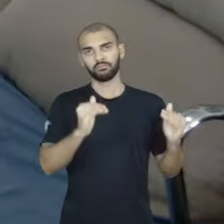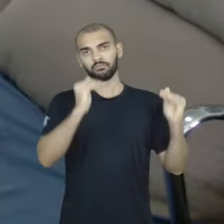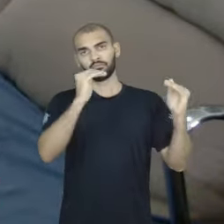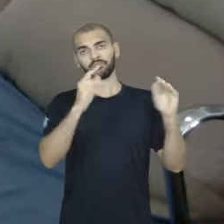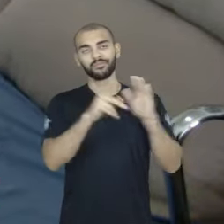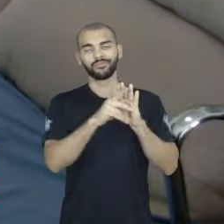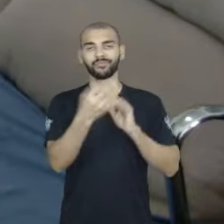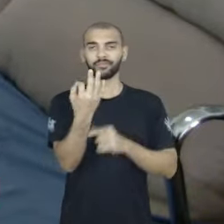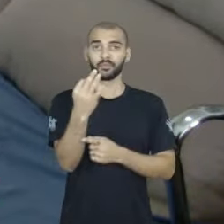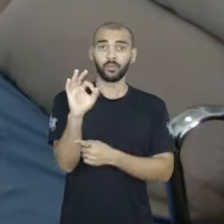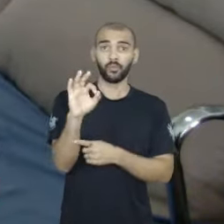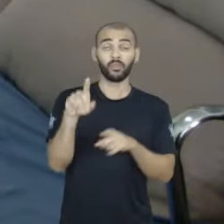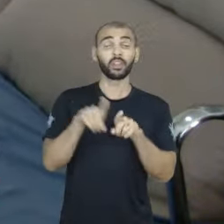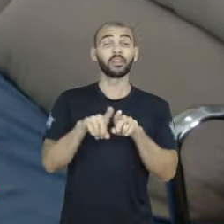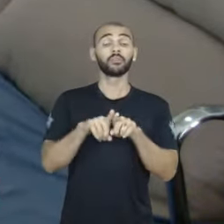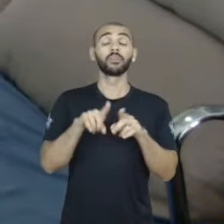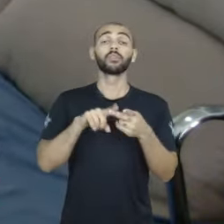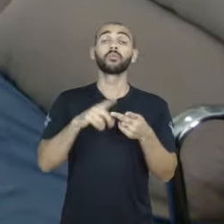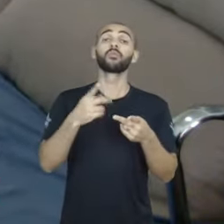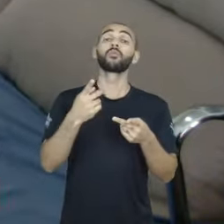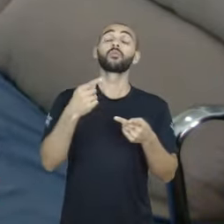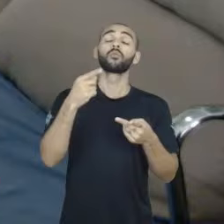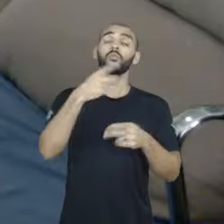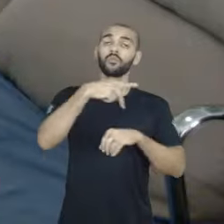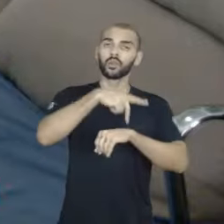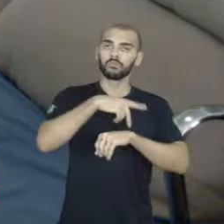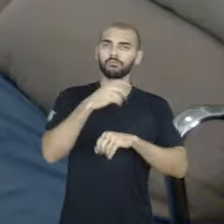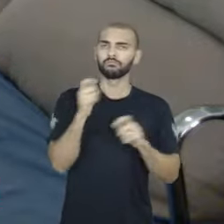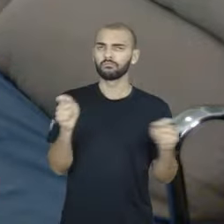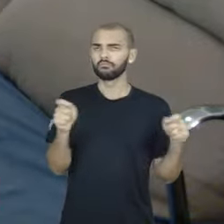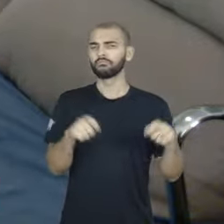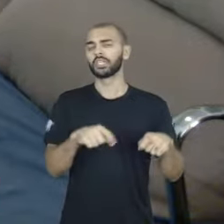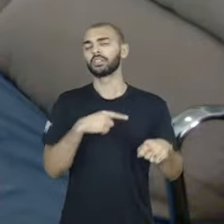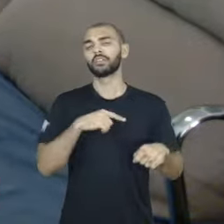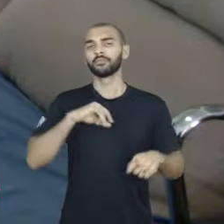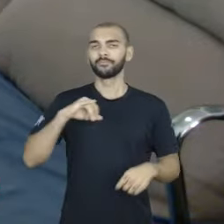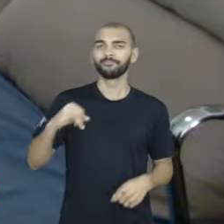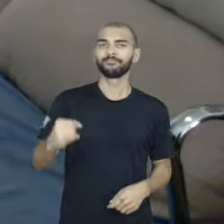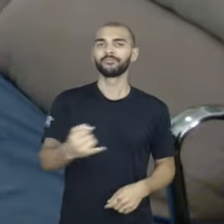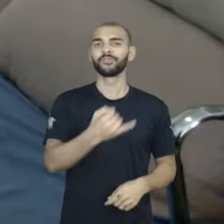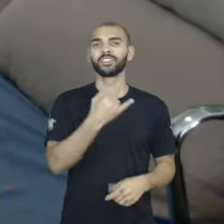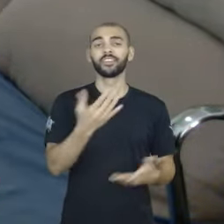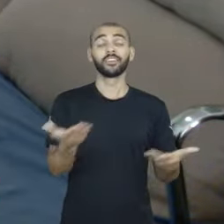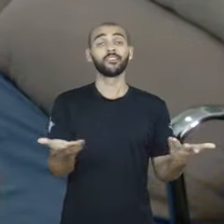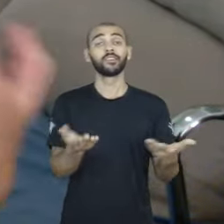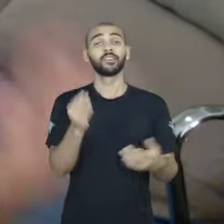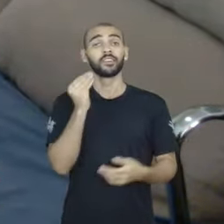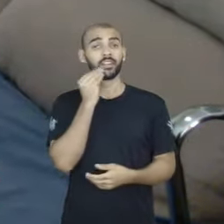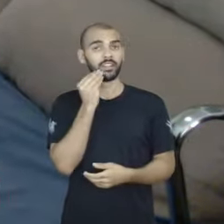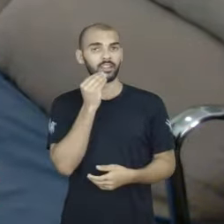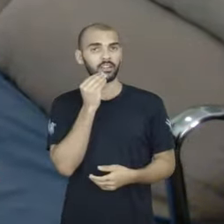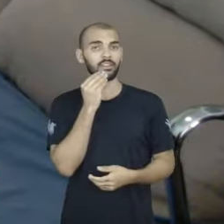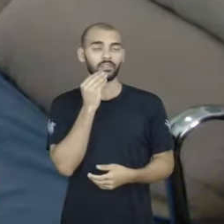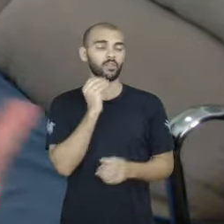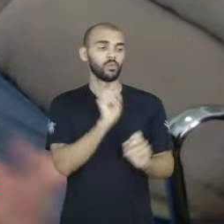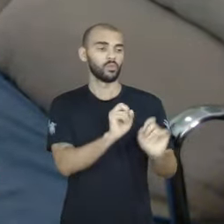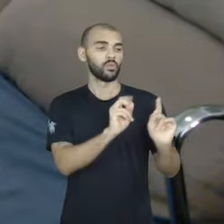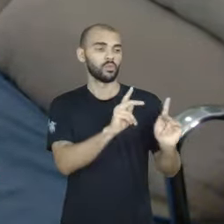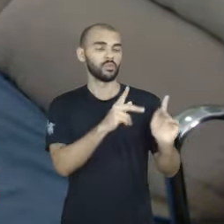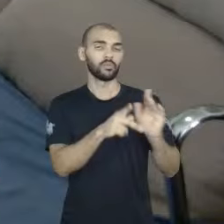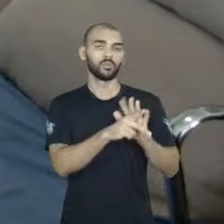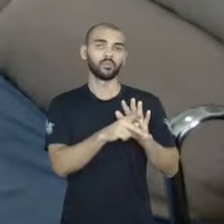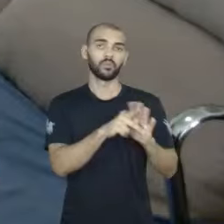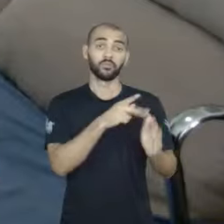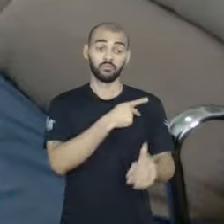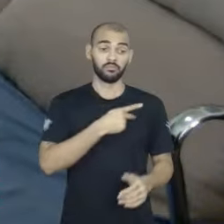né? O país pode e deve usufruir das chances que se apresentam agora para o Brasil, não só do ponto de vista da presidência